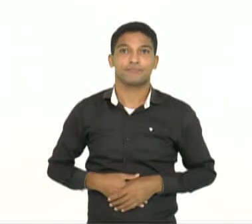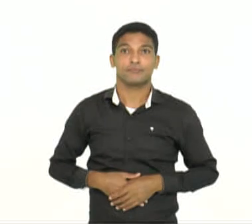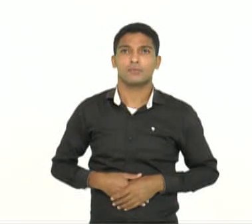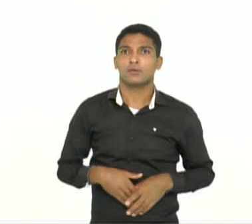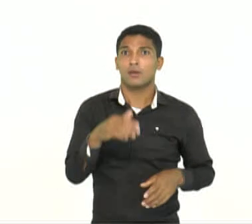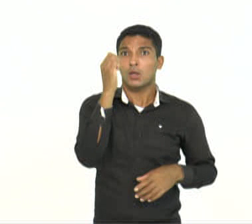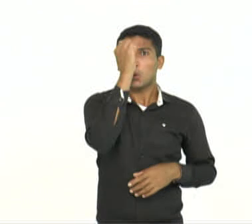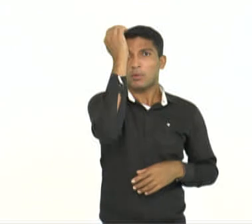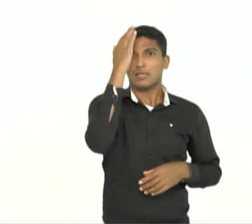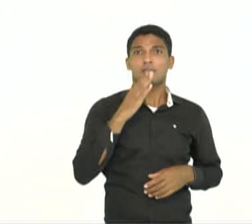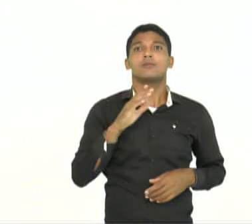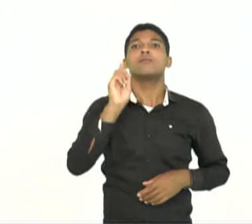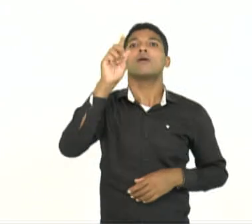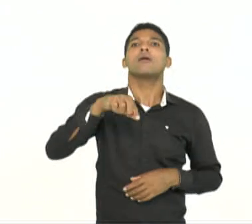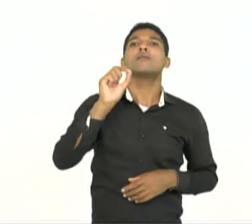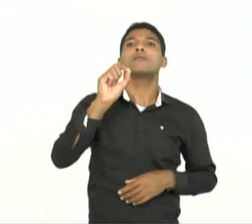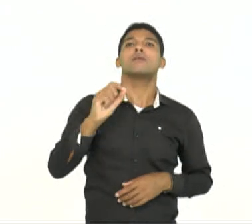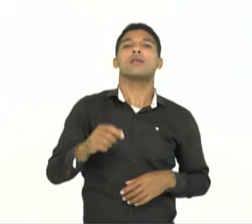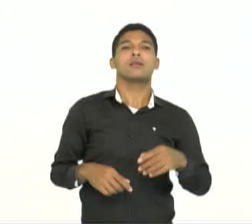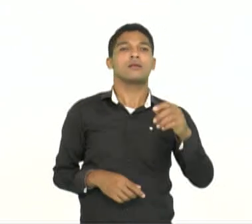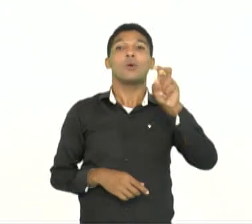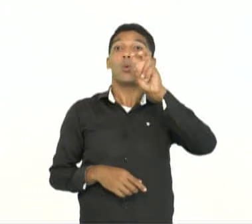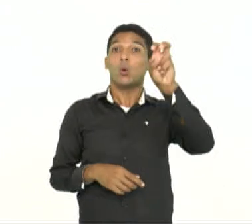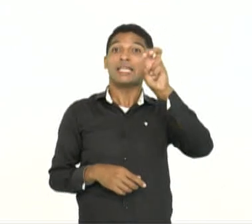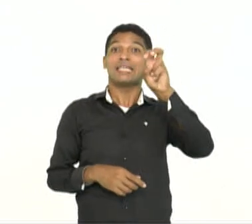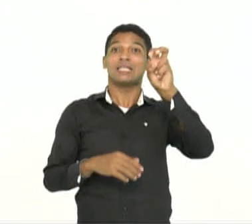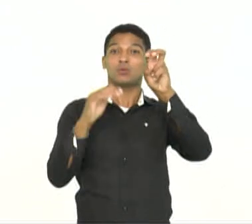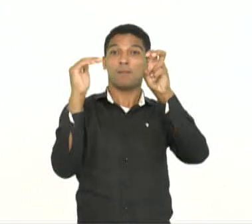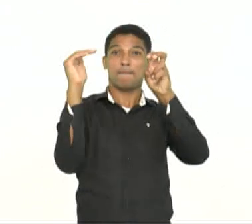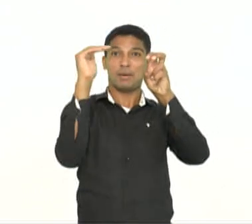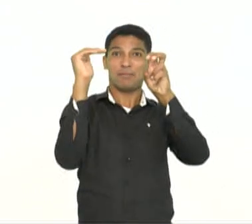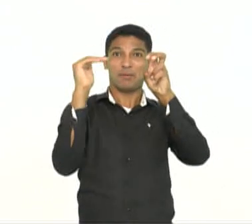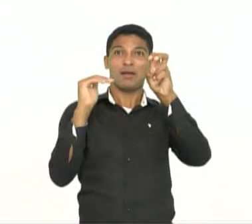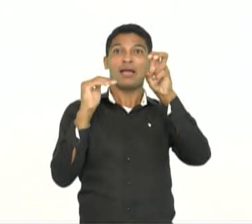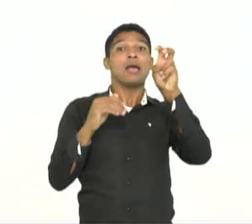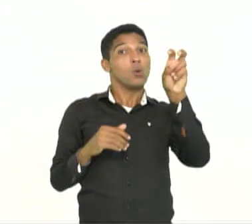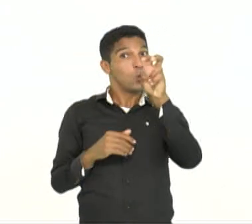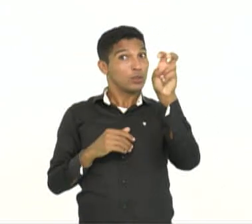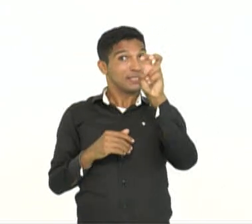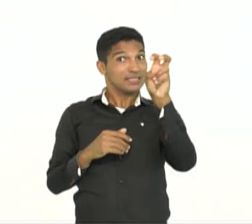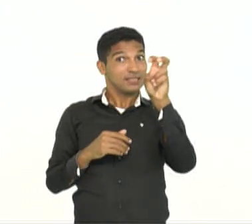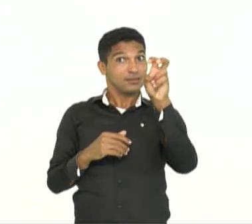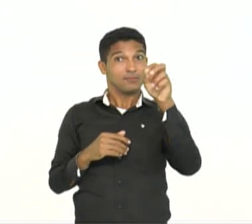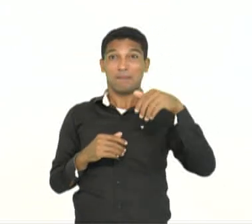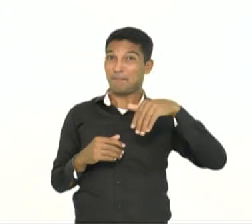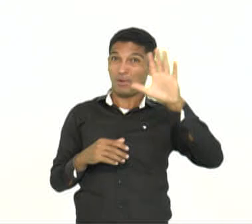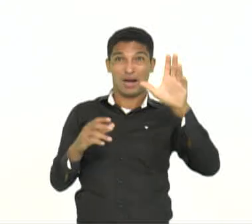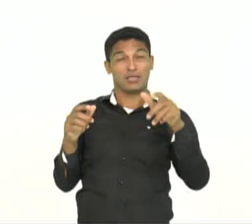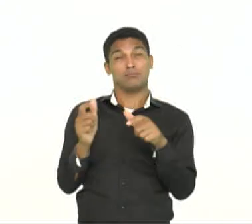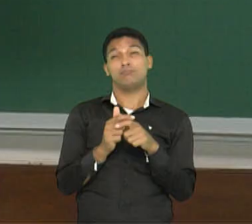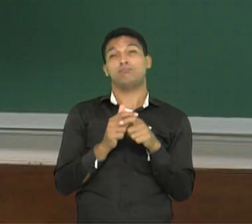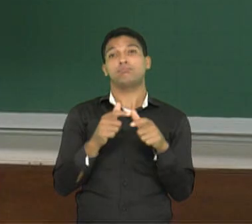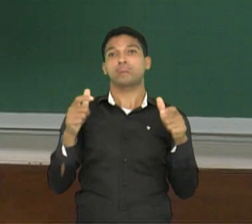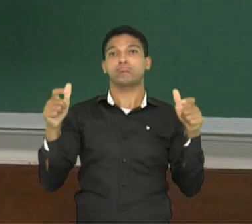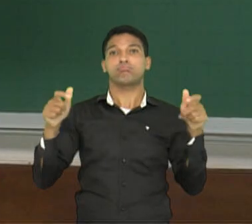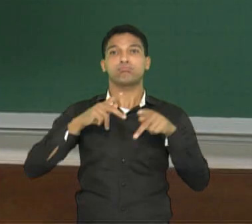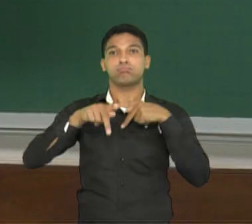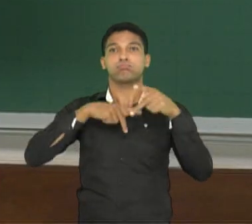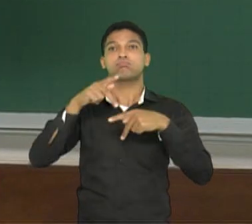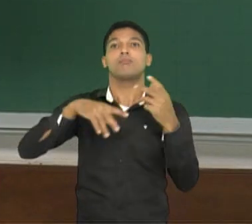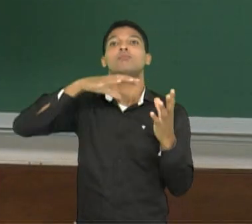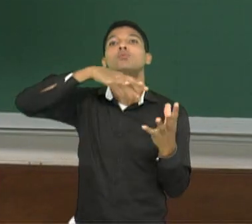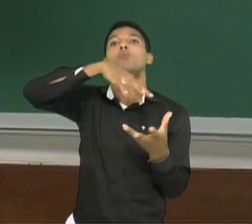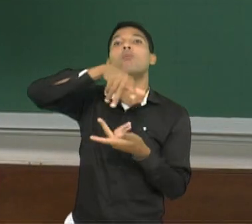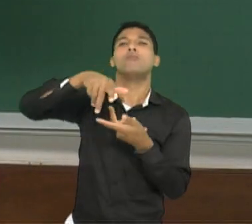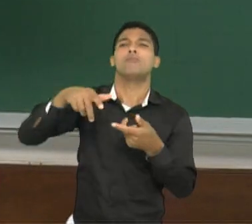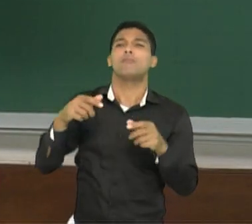um país populoso? Que tem o total de habitantes elevado se eu comparar com outros países do mundo. Sempre vou ter